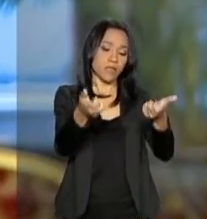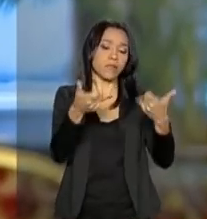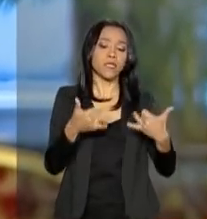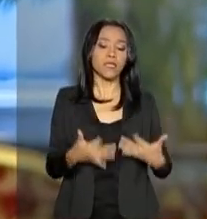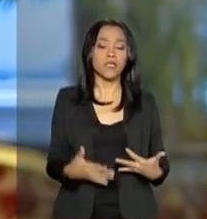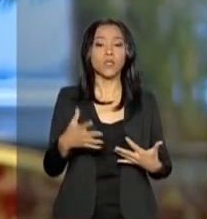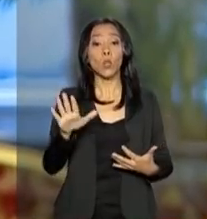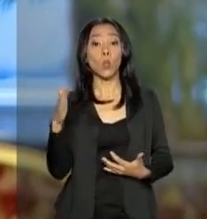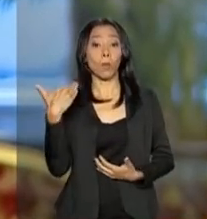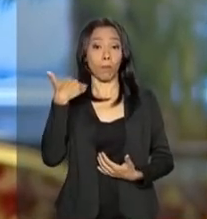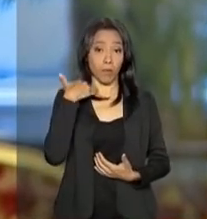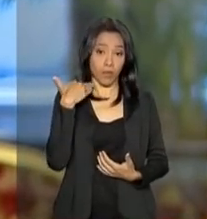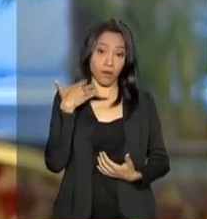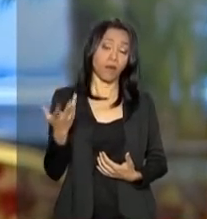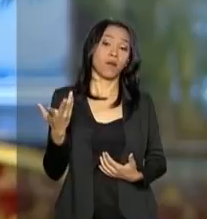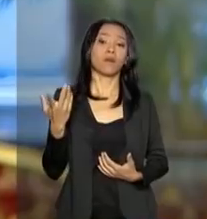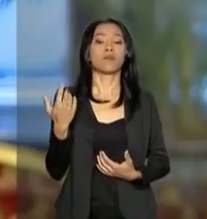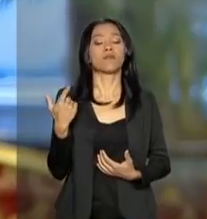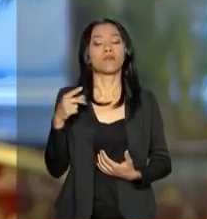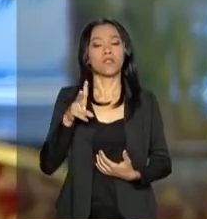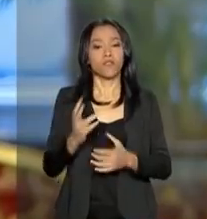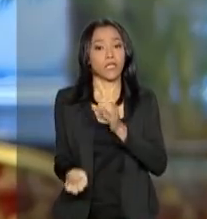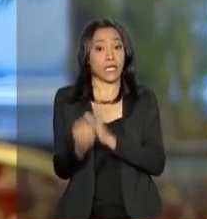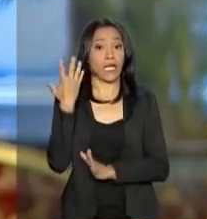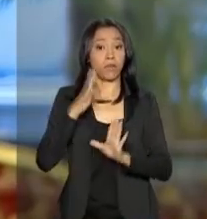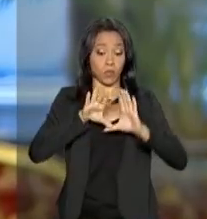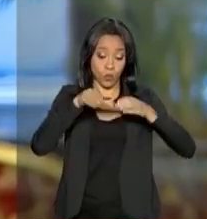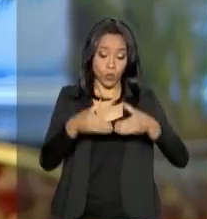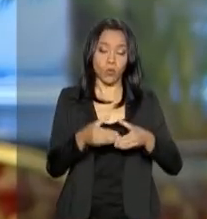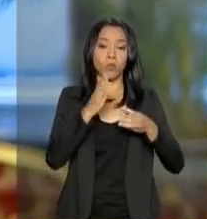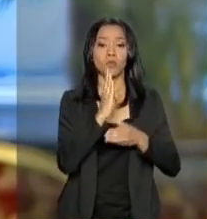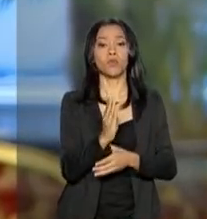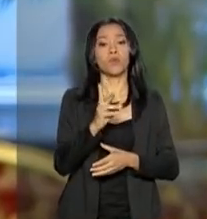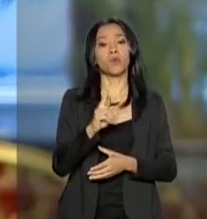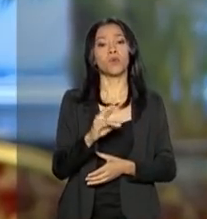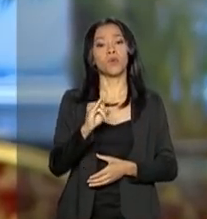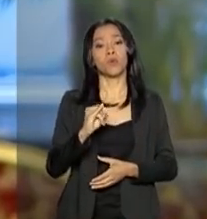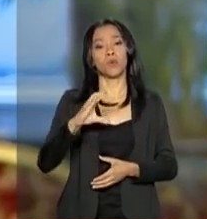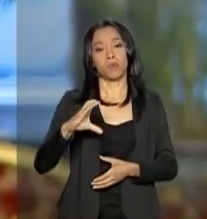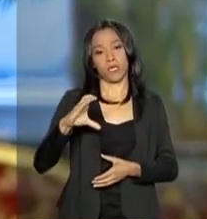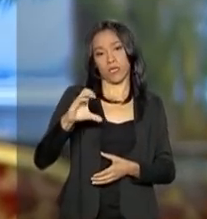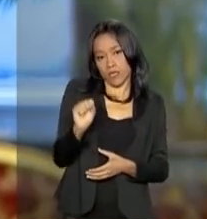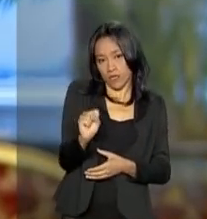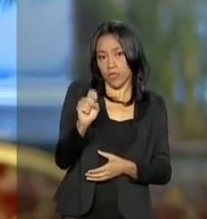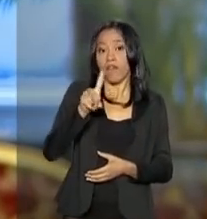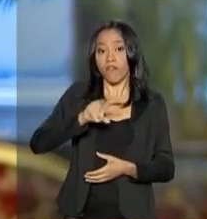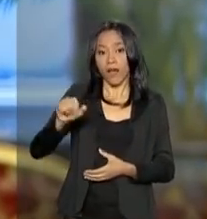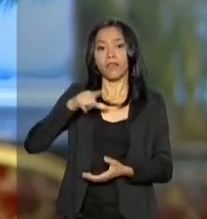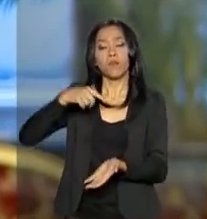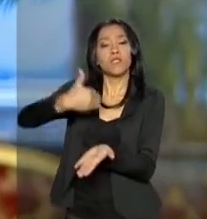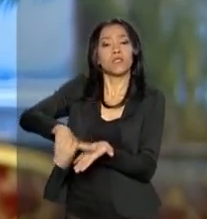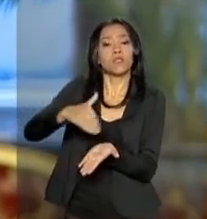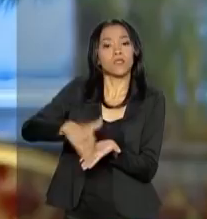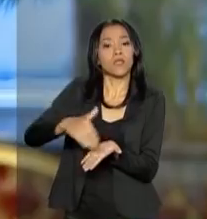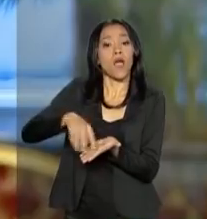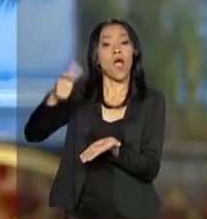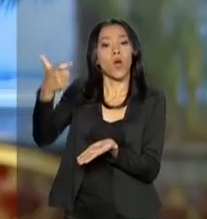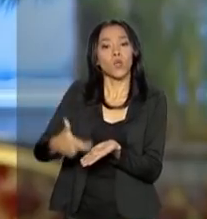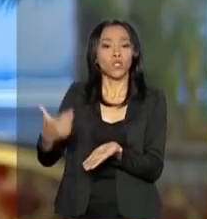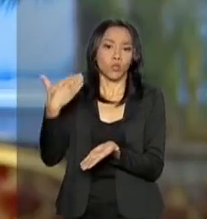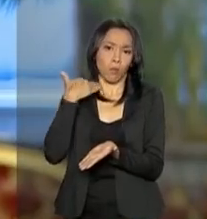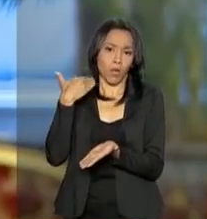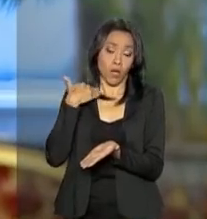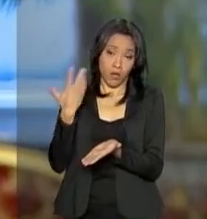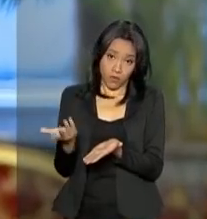né que foi criado pelo brix vai instalar um escritório do banco em São Paulo com uma filial até em